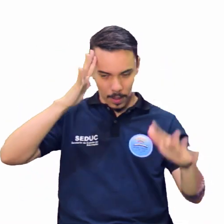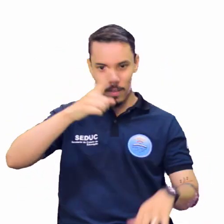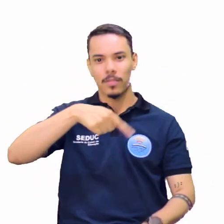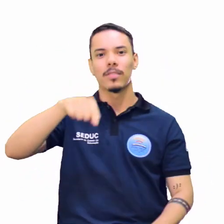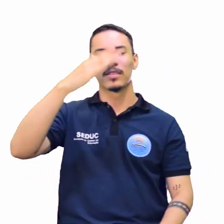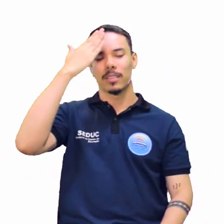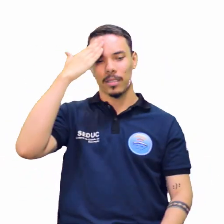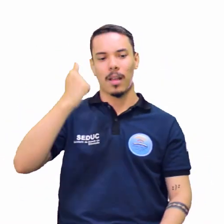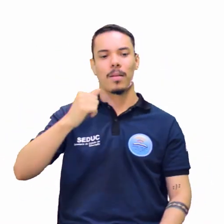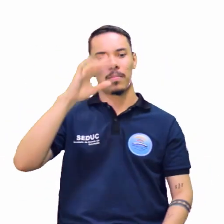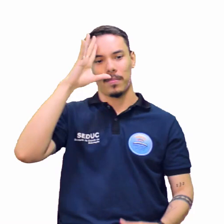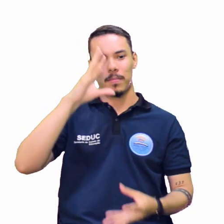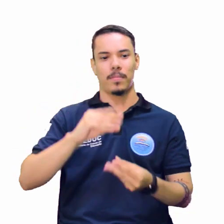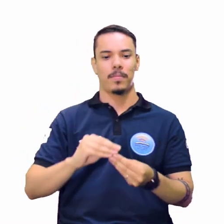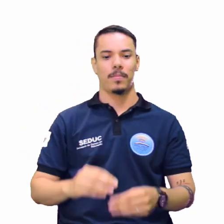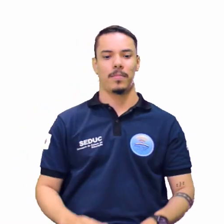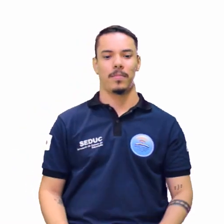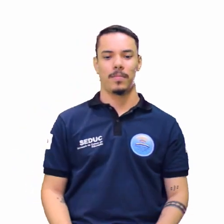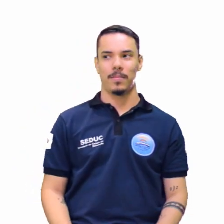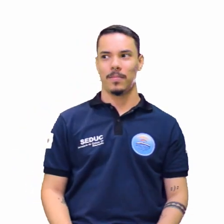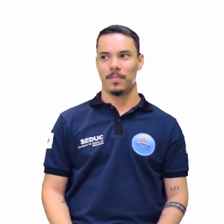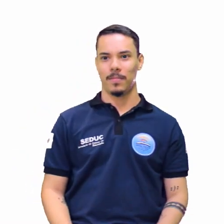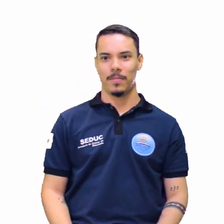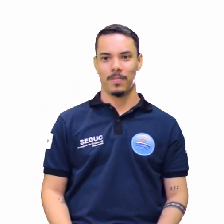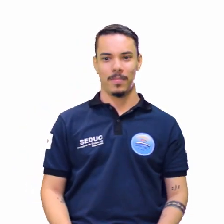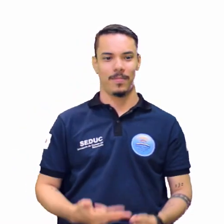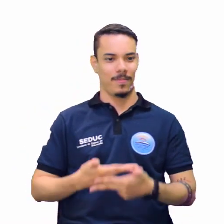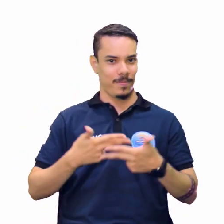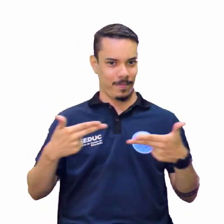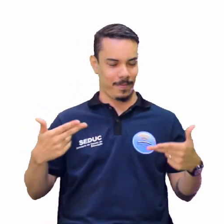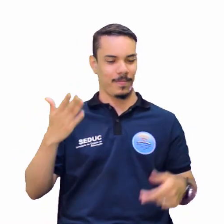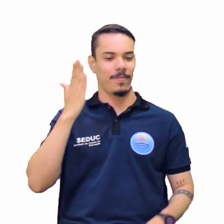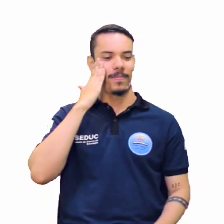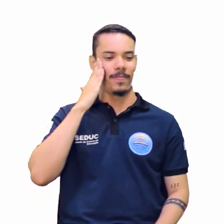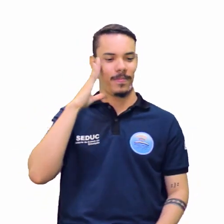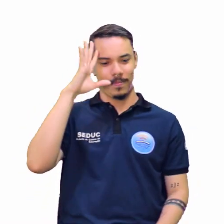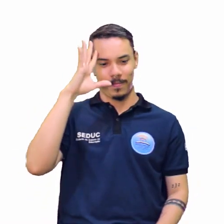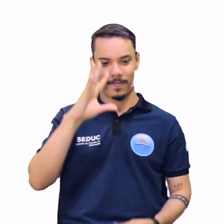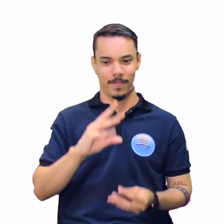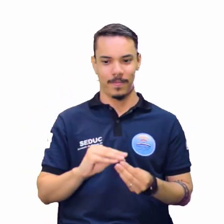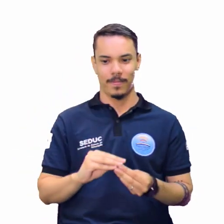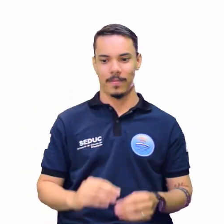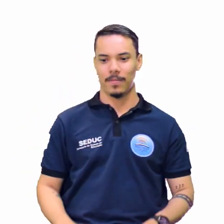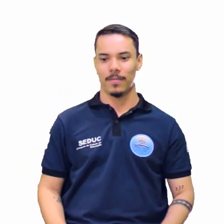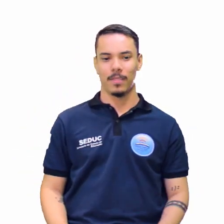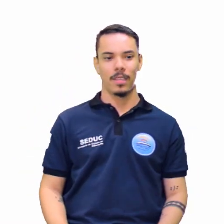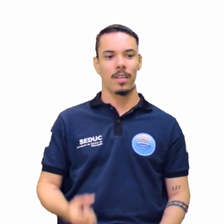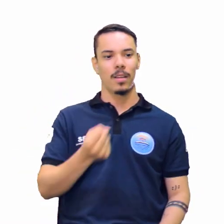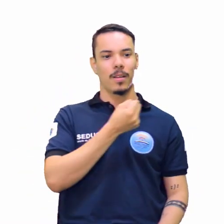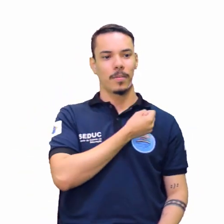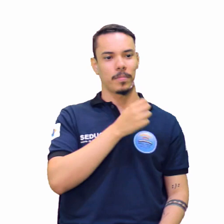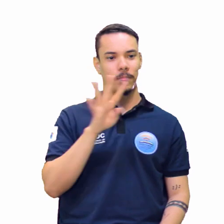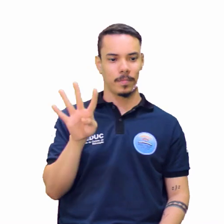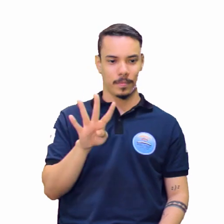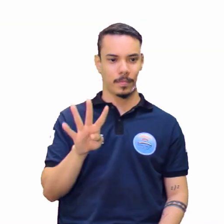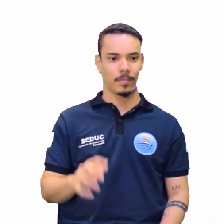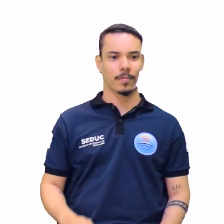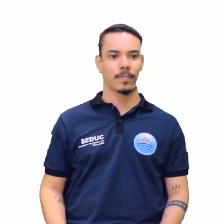Vocês pegaram o espe lho Tá bom vamos lá para a questão quatro